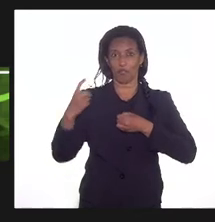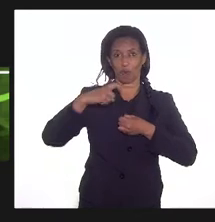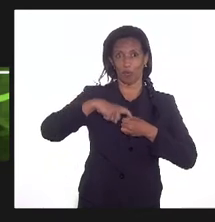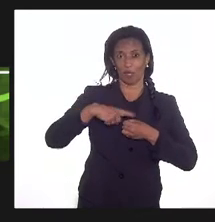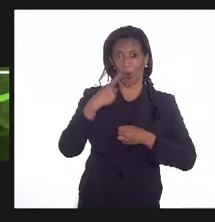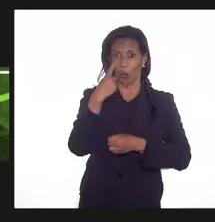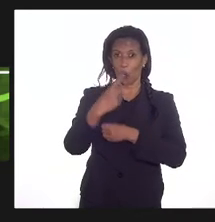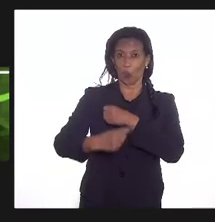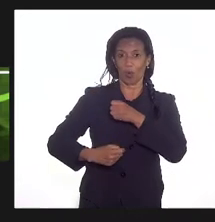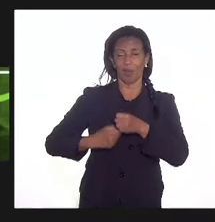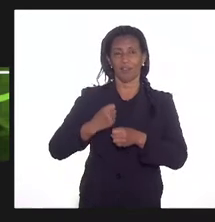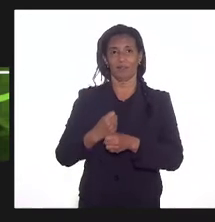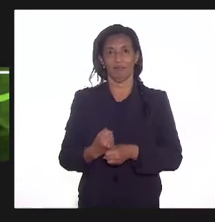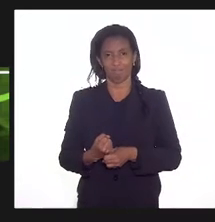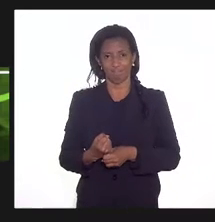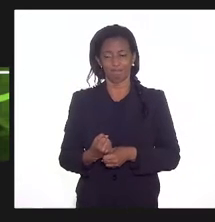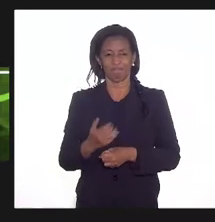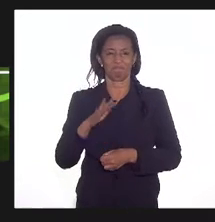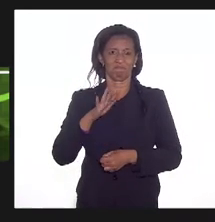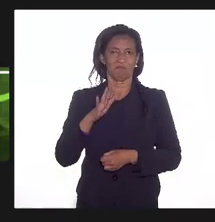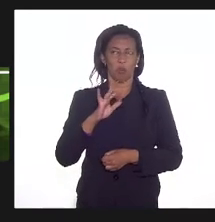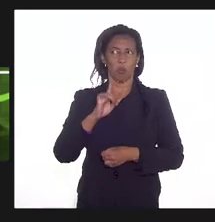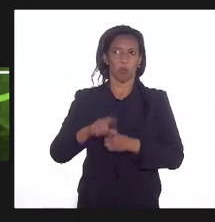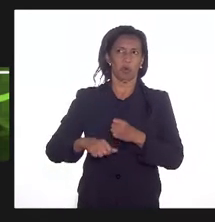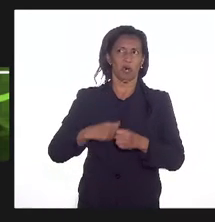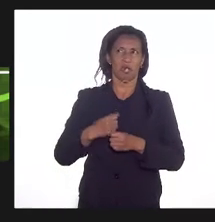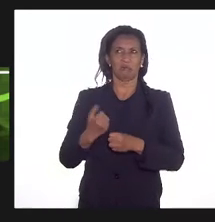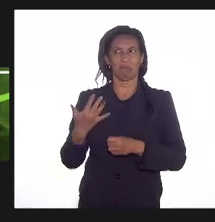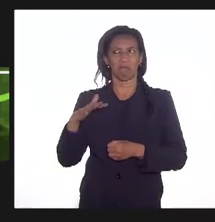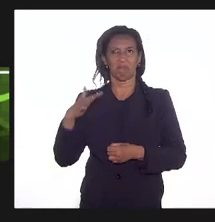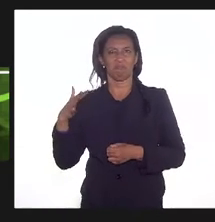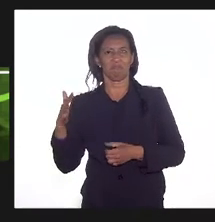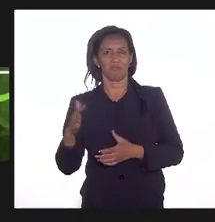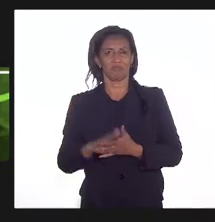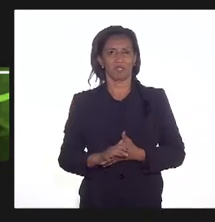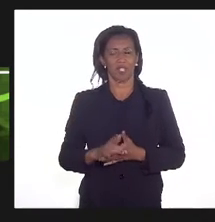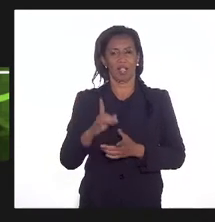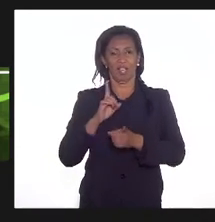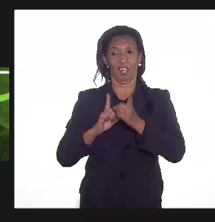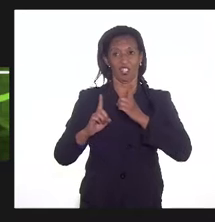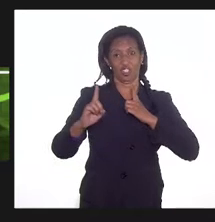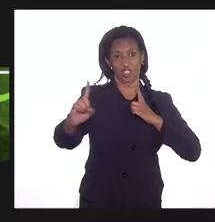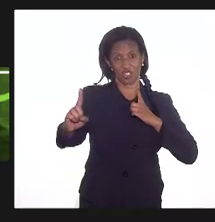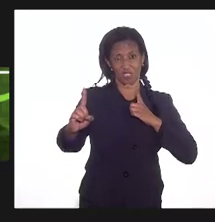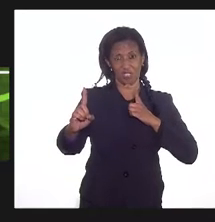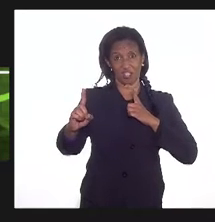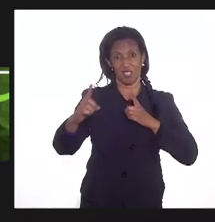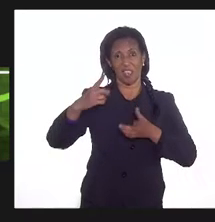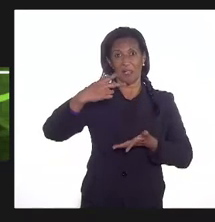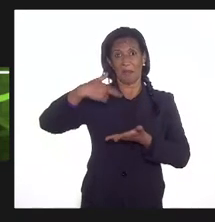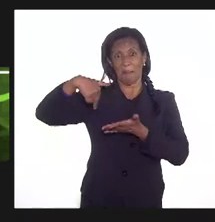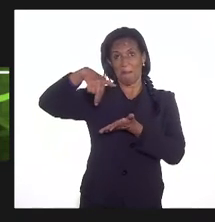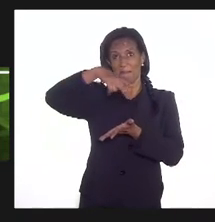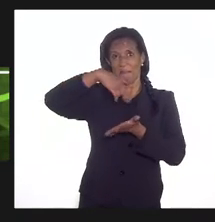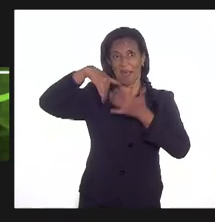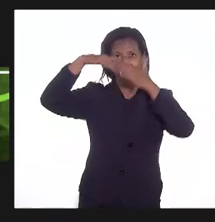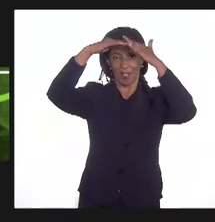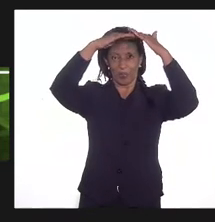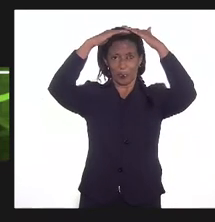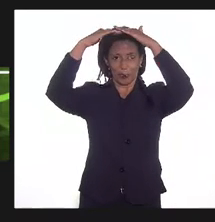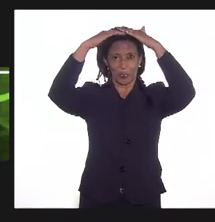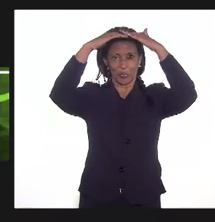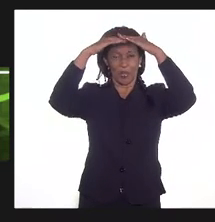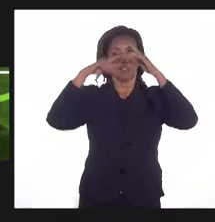passou um ano um ano e mais alguma coisa com aulas online e aula de balé online não é fácil tá